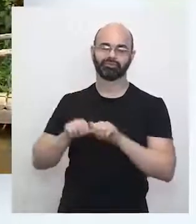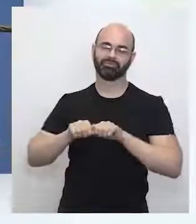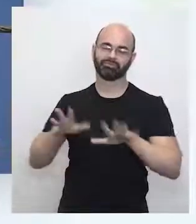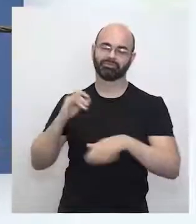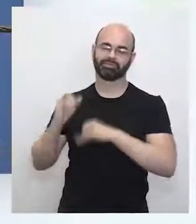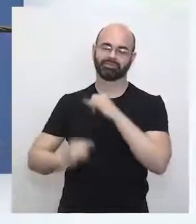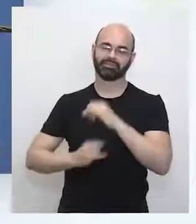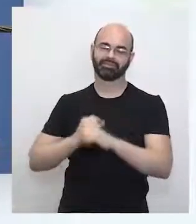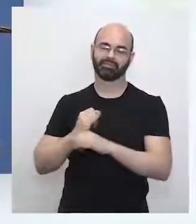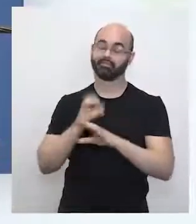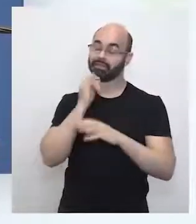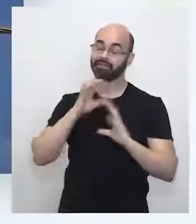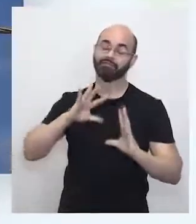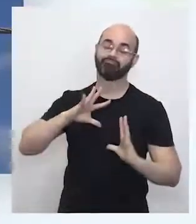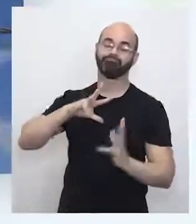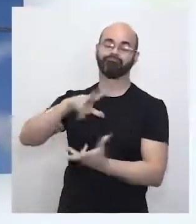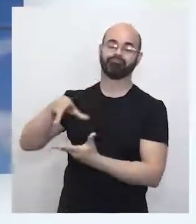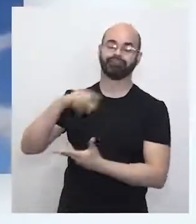internacional.